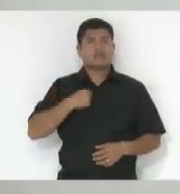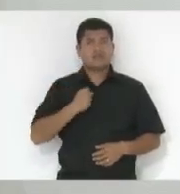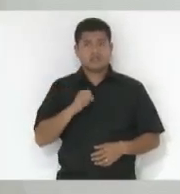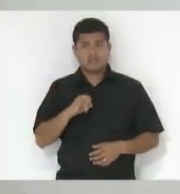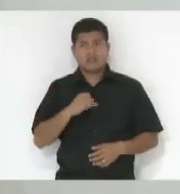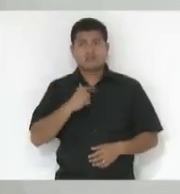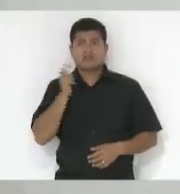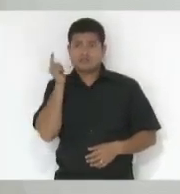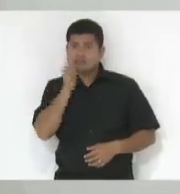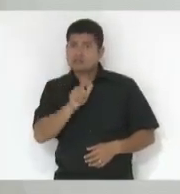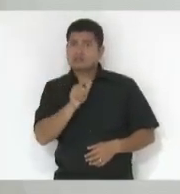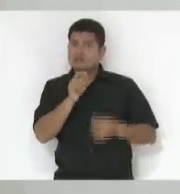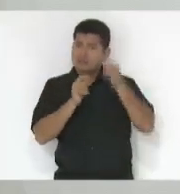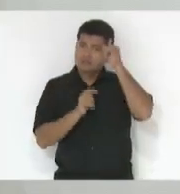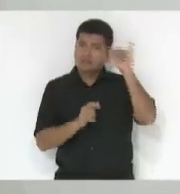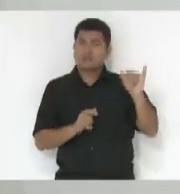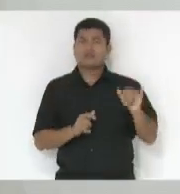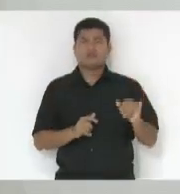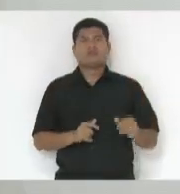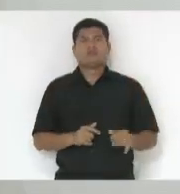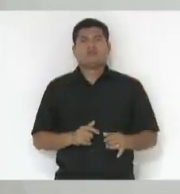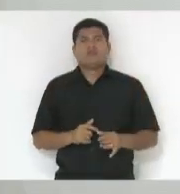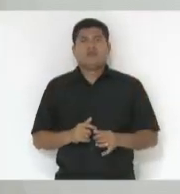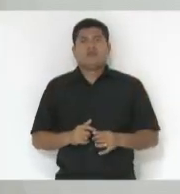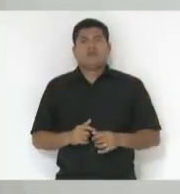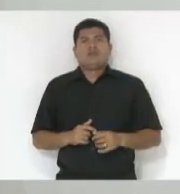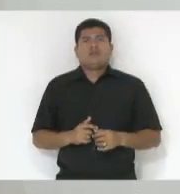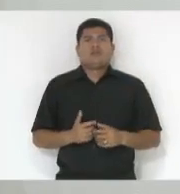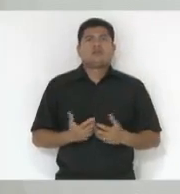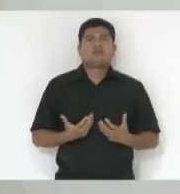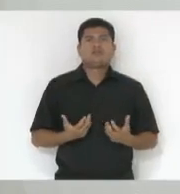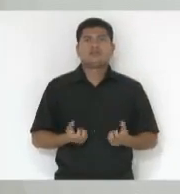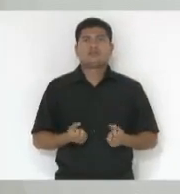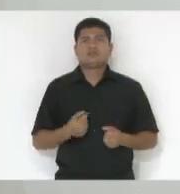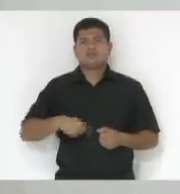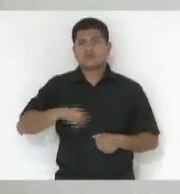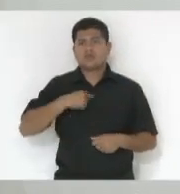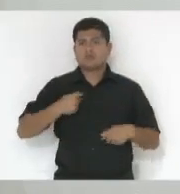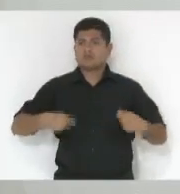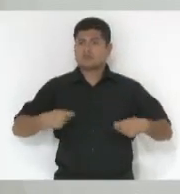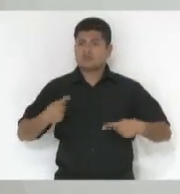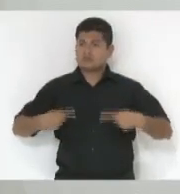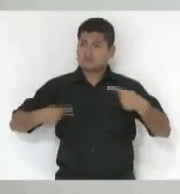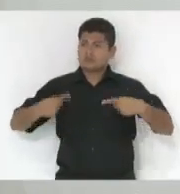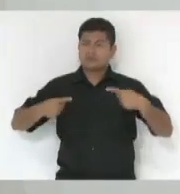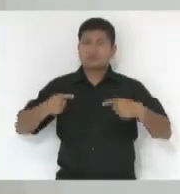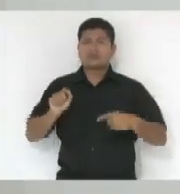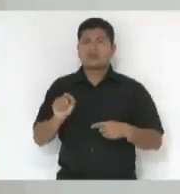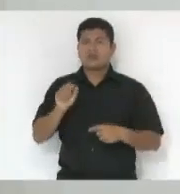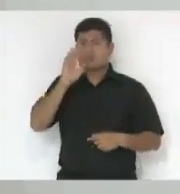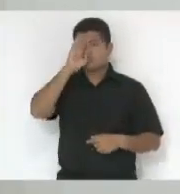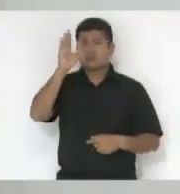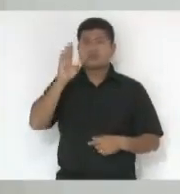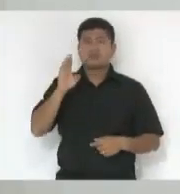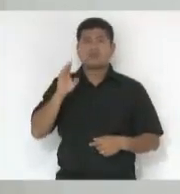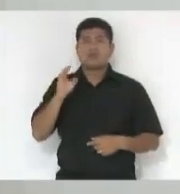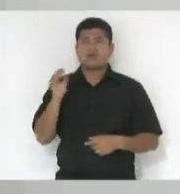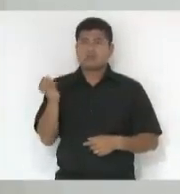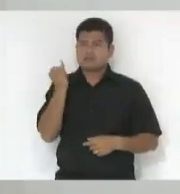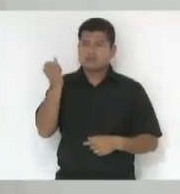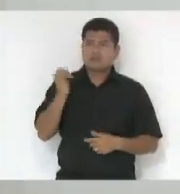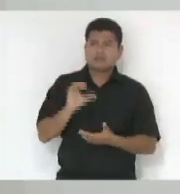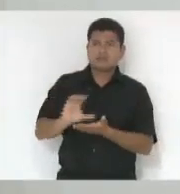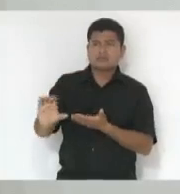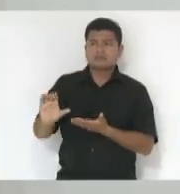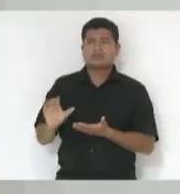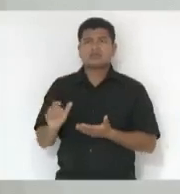evitar, mas se saiu, nós deveríamos ao menos discutir prioridades. Porque não tem outra fonte